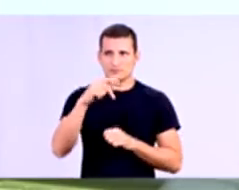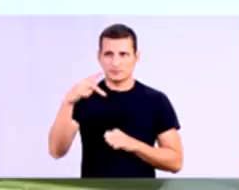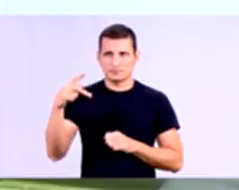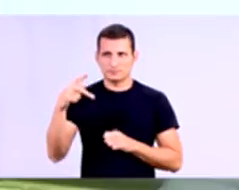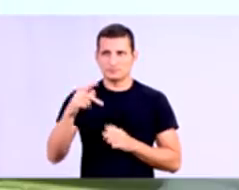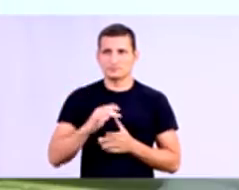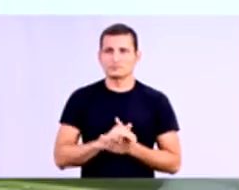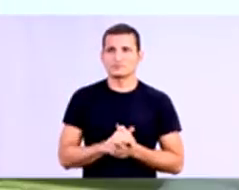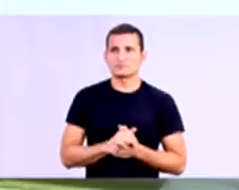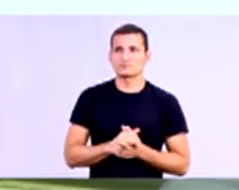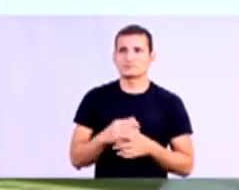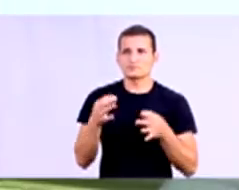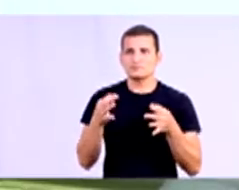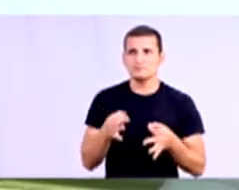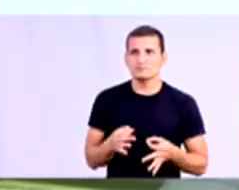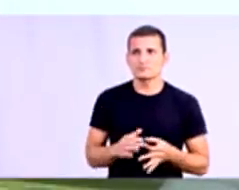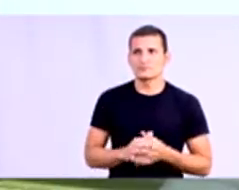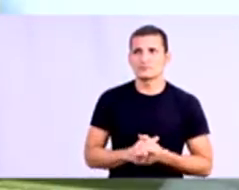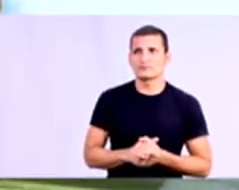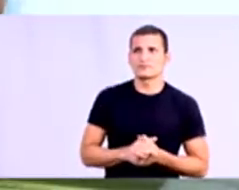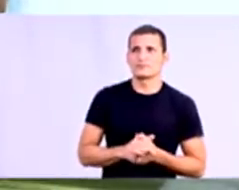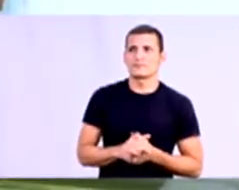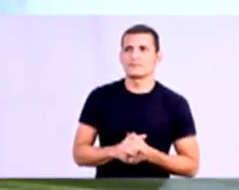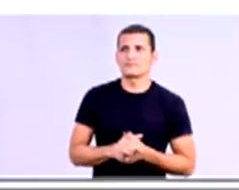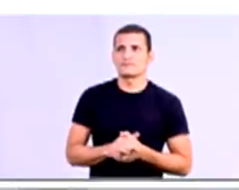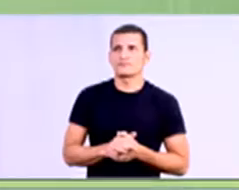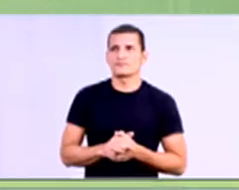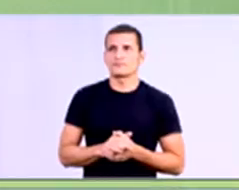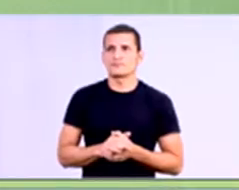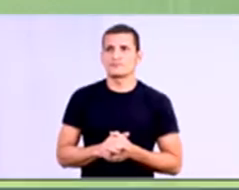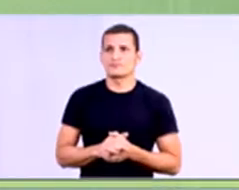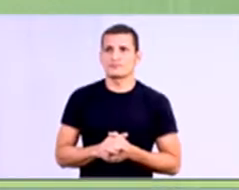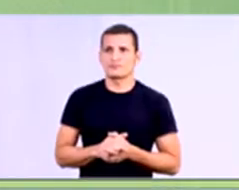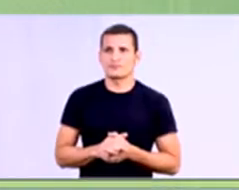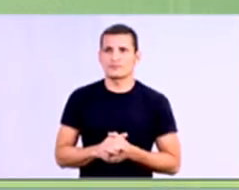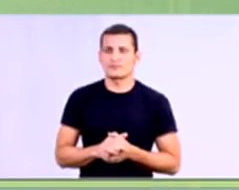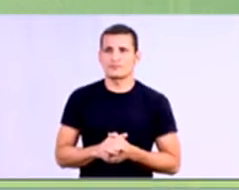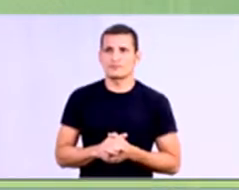forma correta. Vamos para outro diagrama.